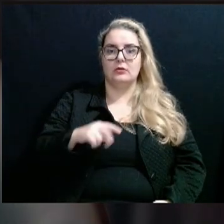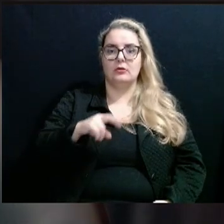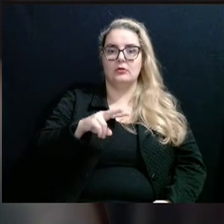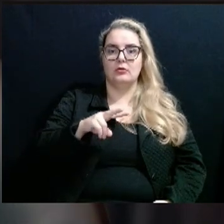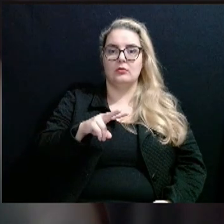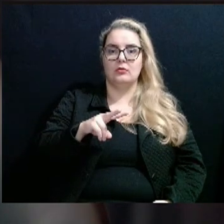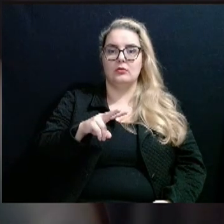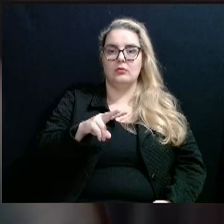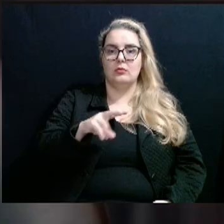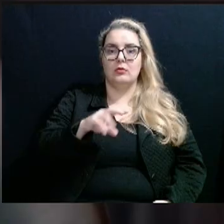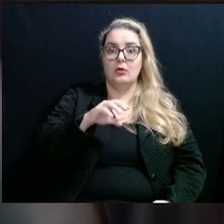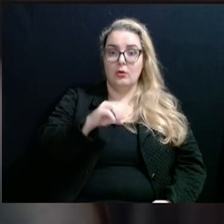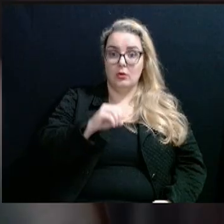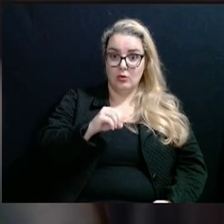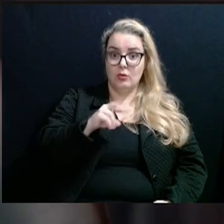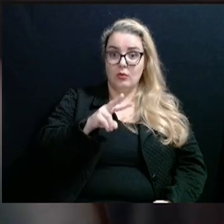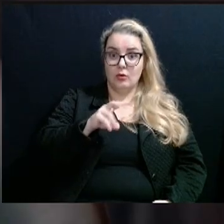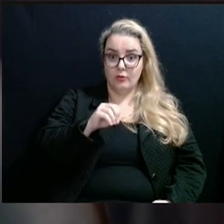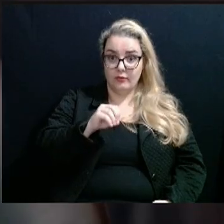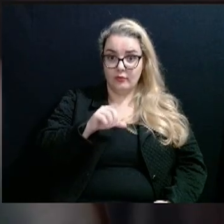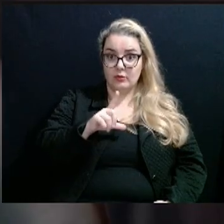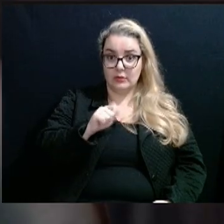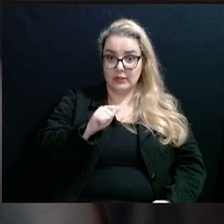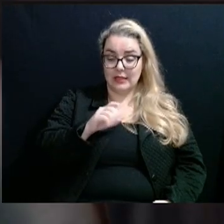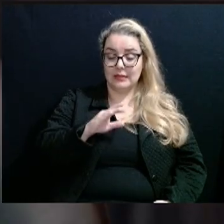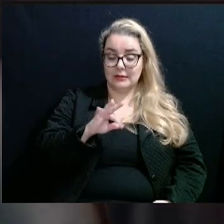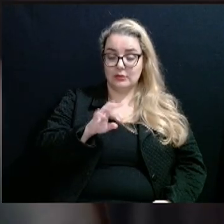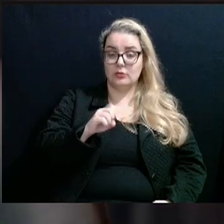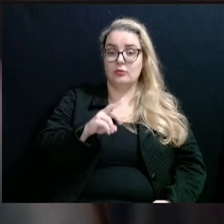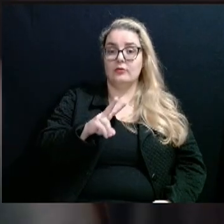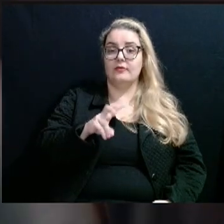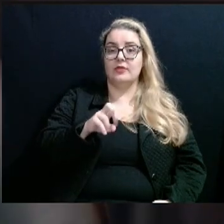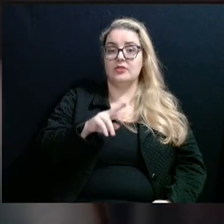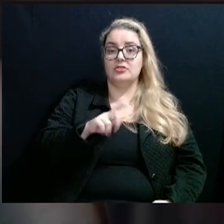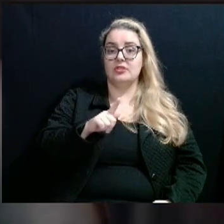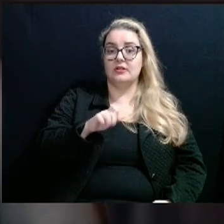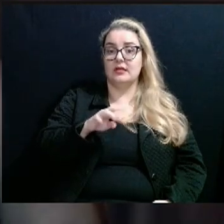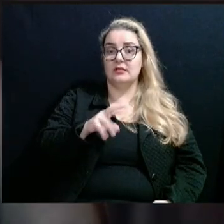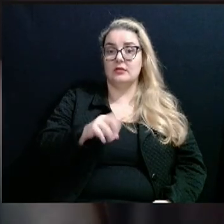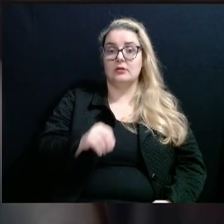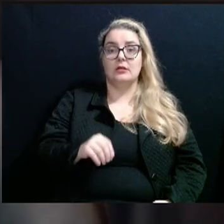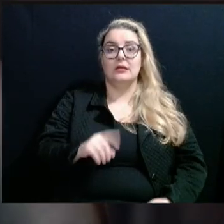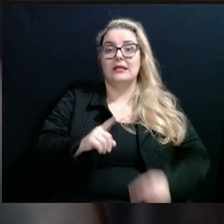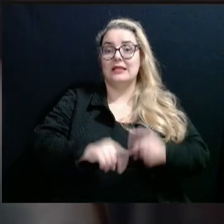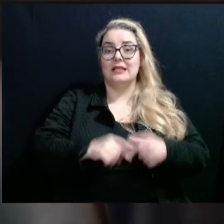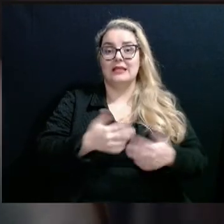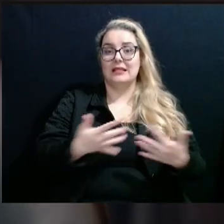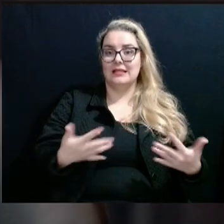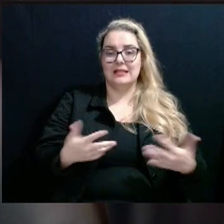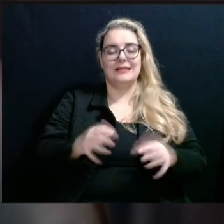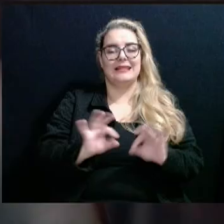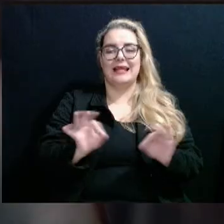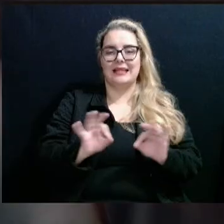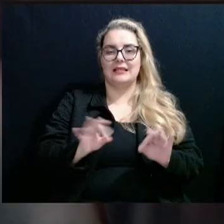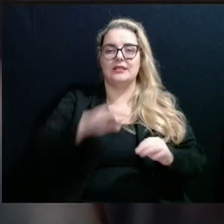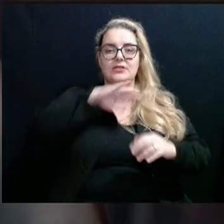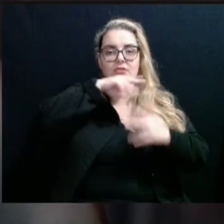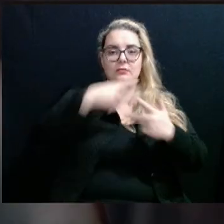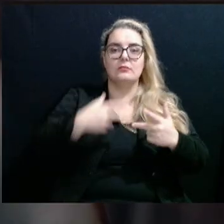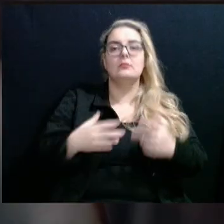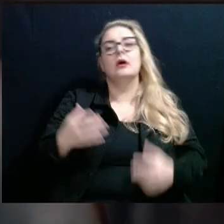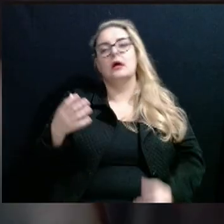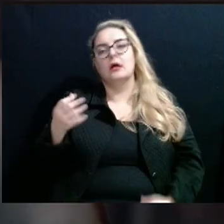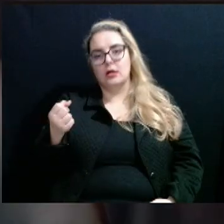ovo-lacto vegetariano, que é aquela pessoa que não utiliza produtos de origem animal, mas ainda consome leite,